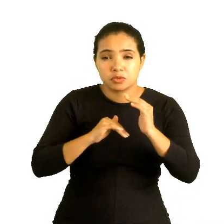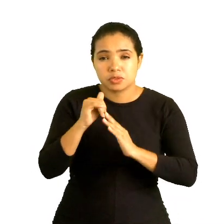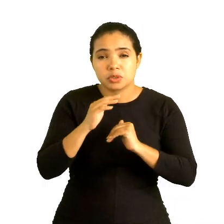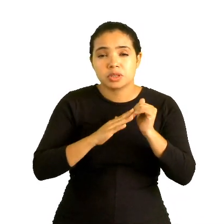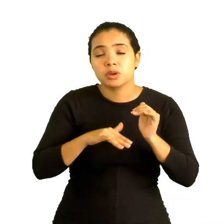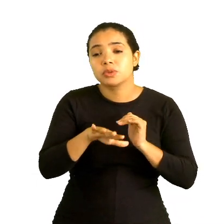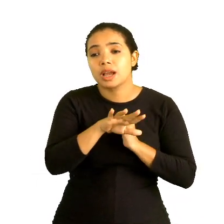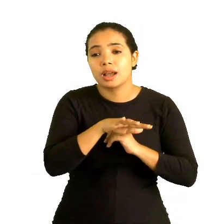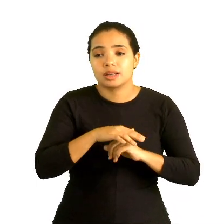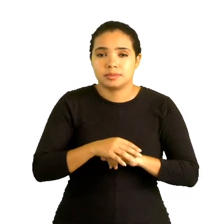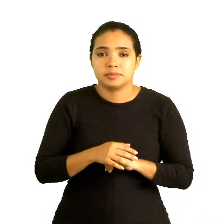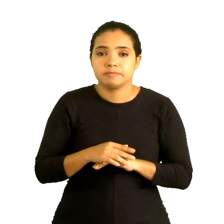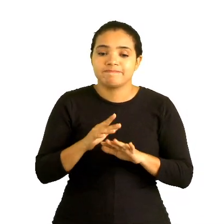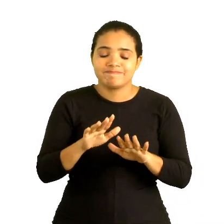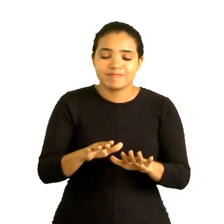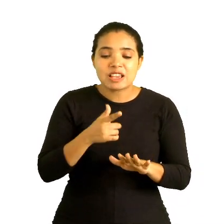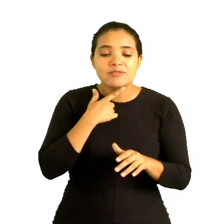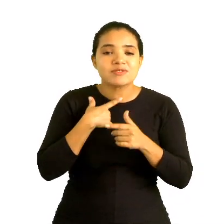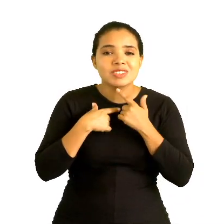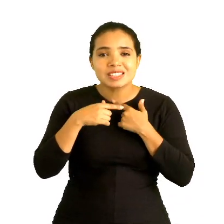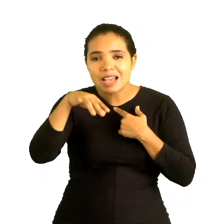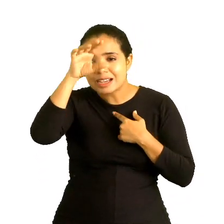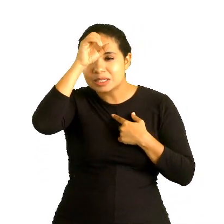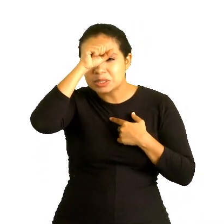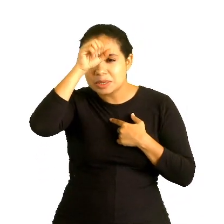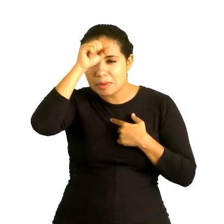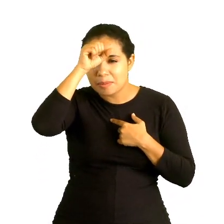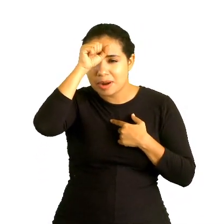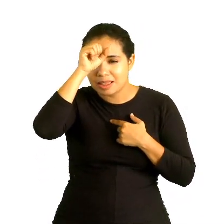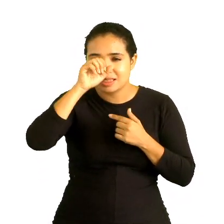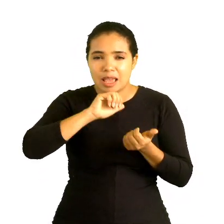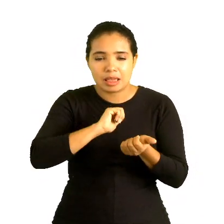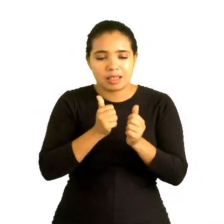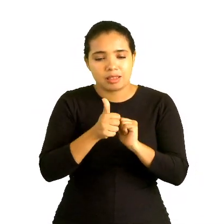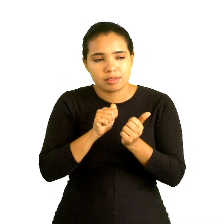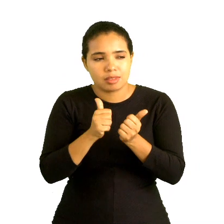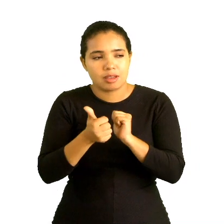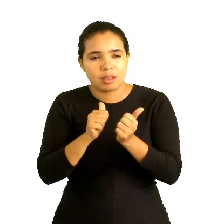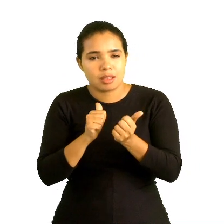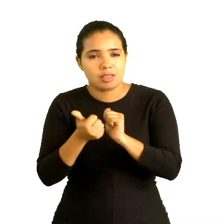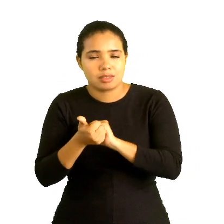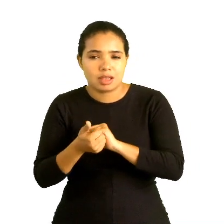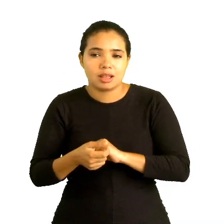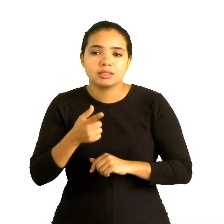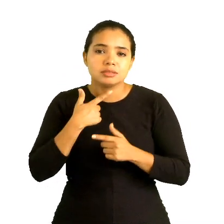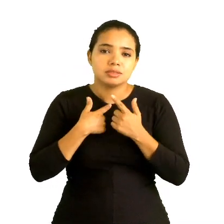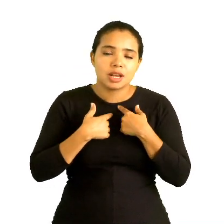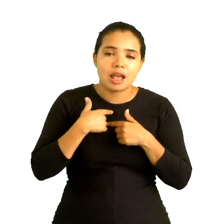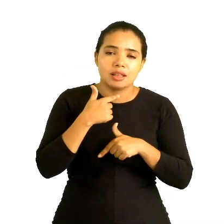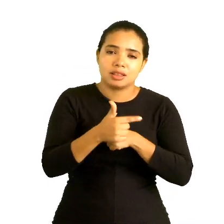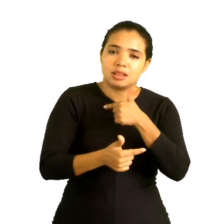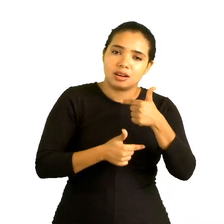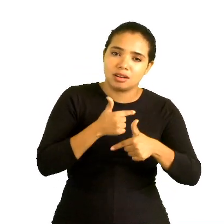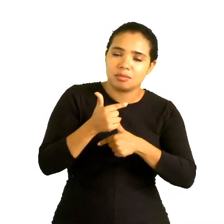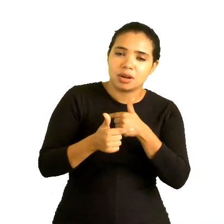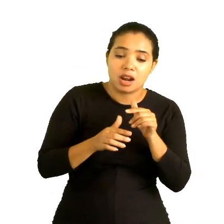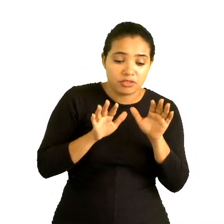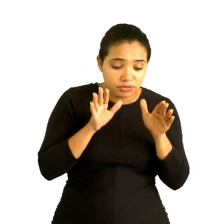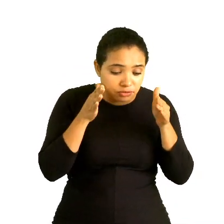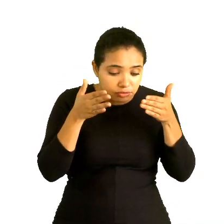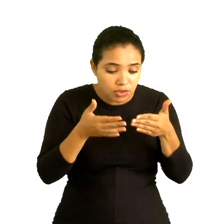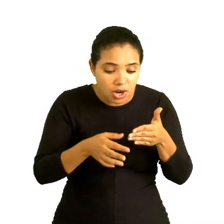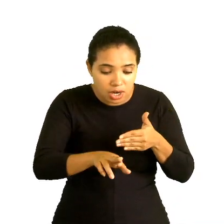desta área? A vontade de aprender e se adequar, desejo de trabalhar com foco